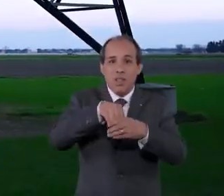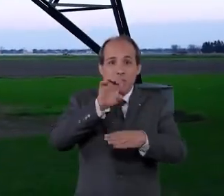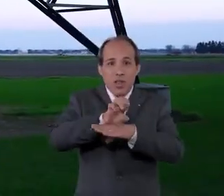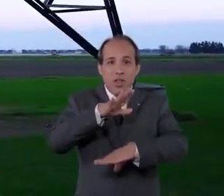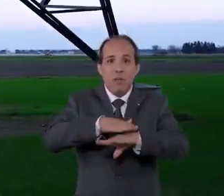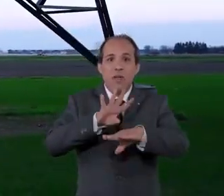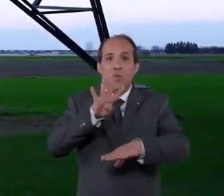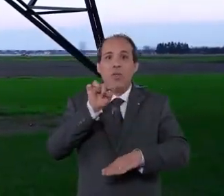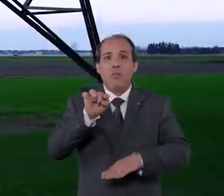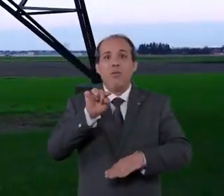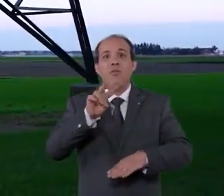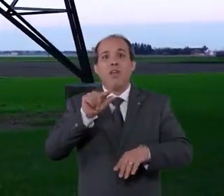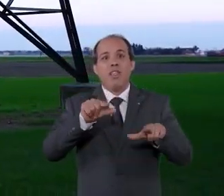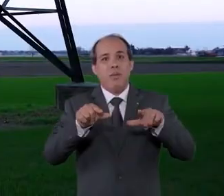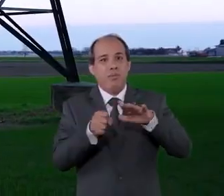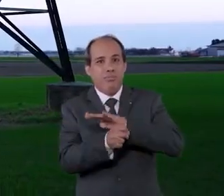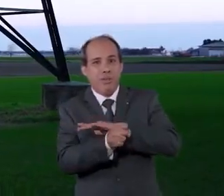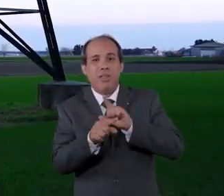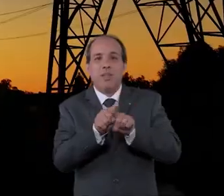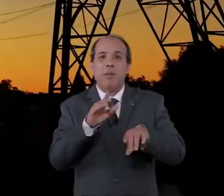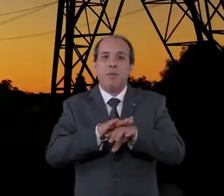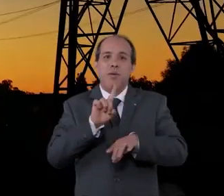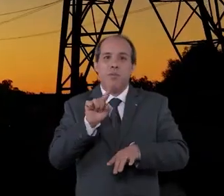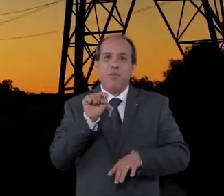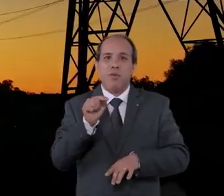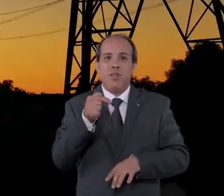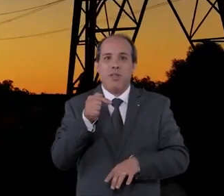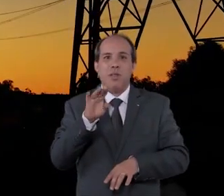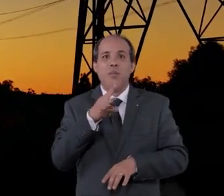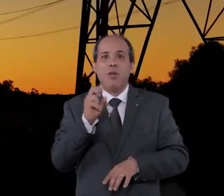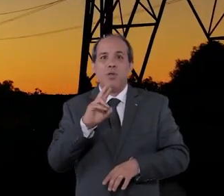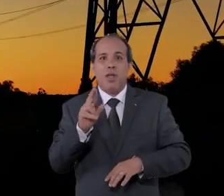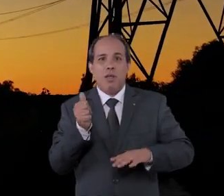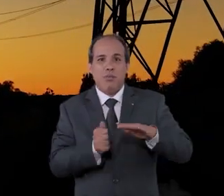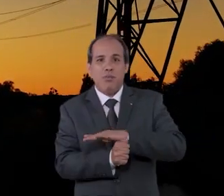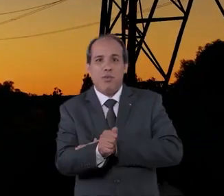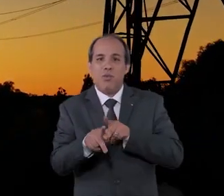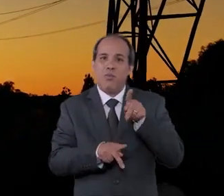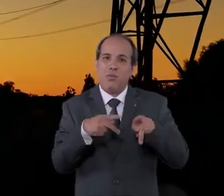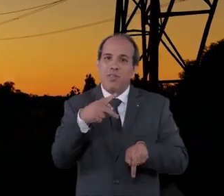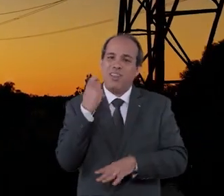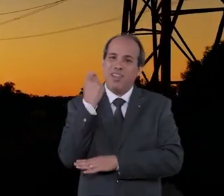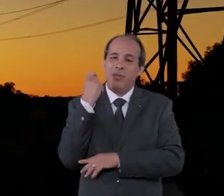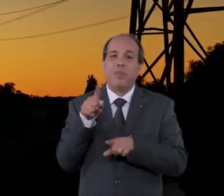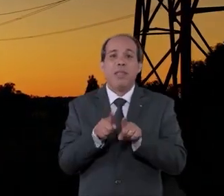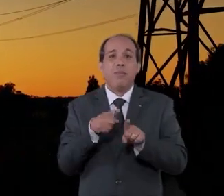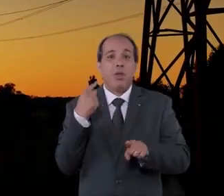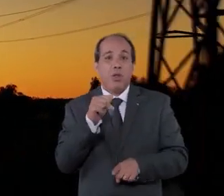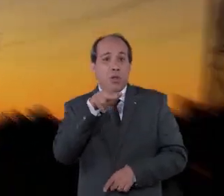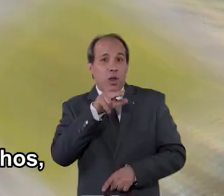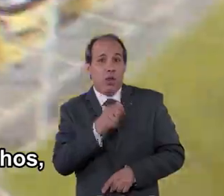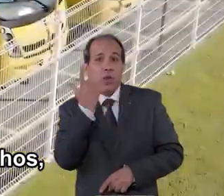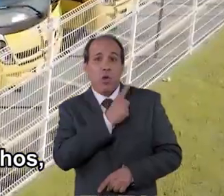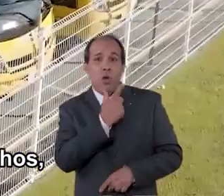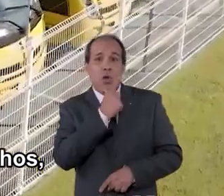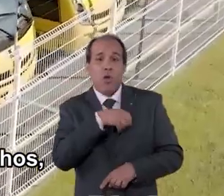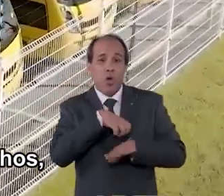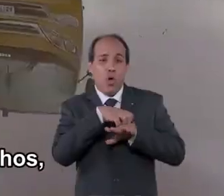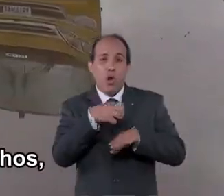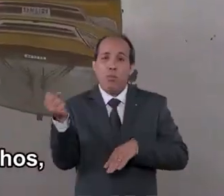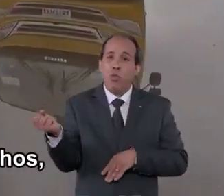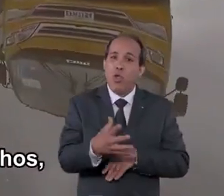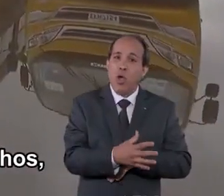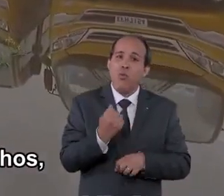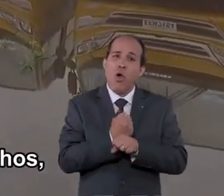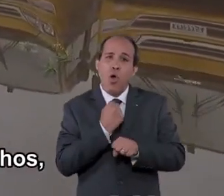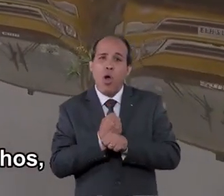geram para o nosso estado 4 mil empregos e mais de 1,7 bilhão para investir no povo gaúcho. Nossos